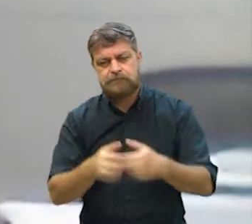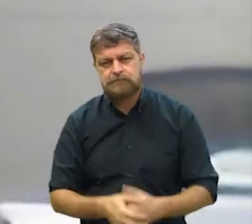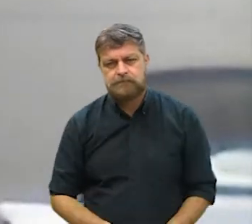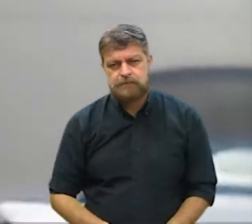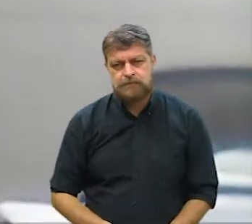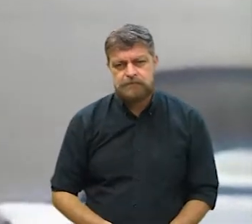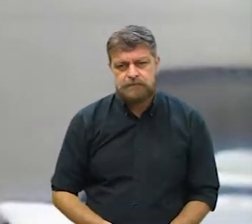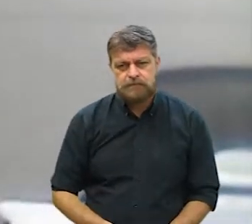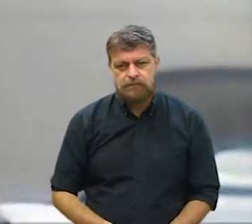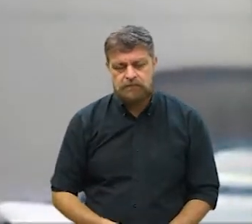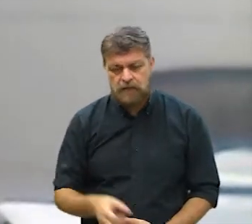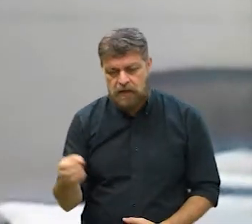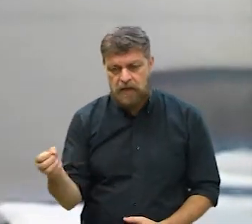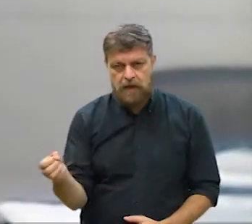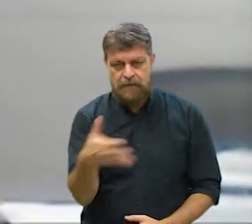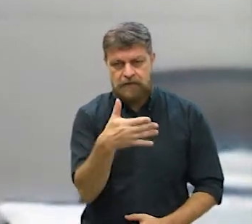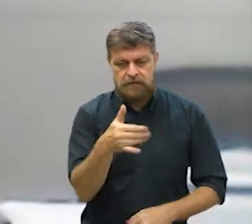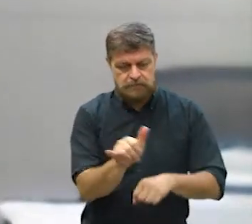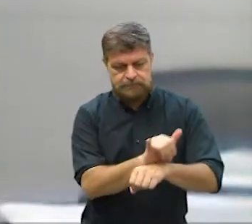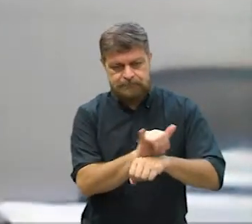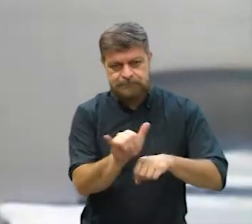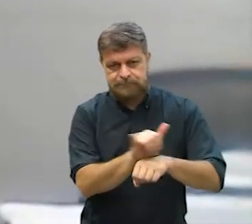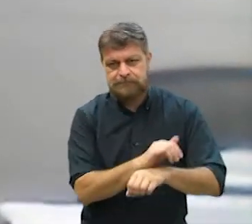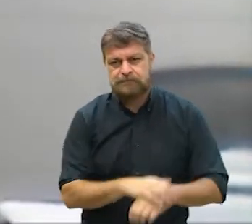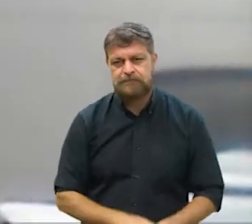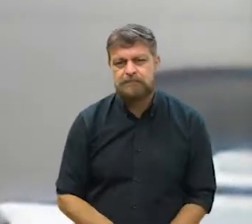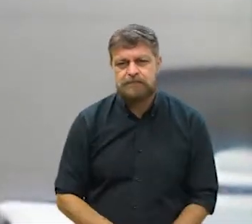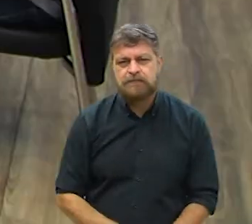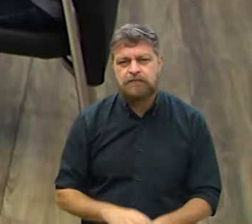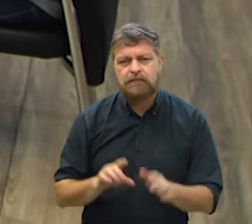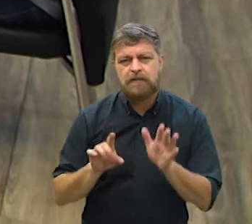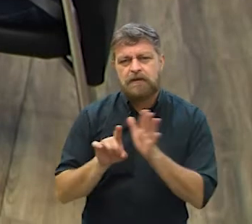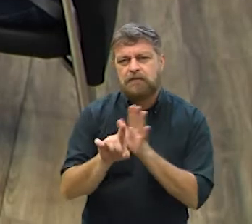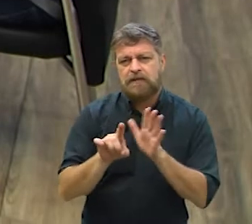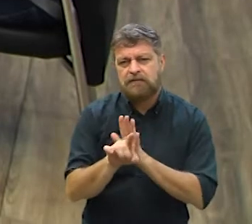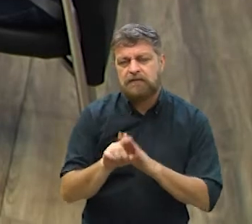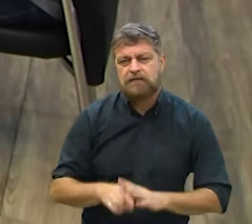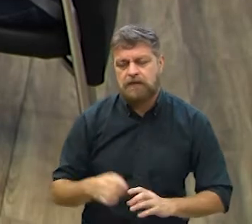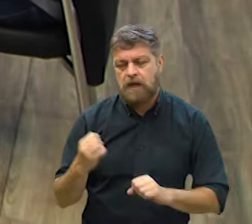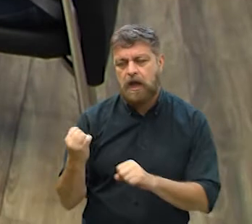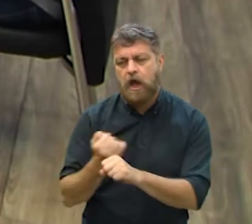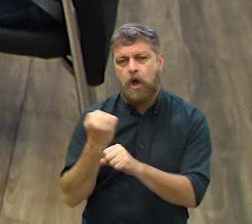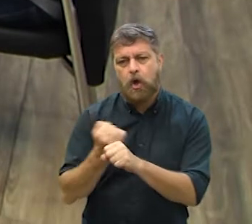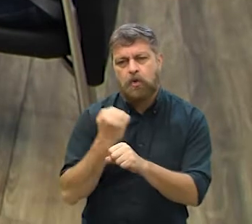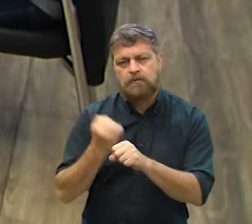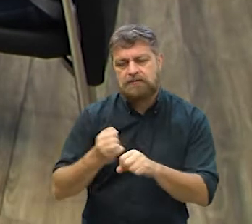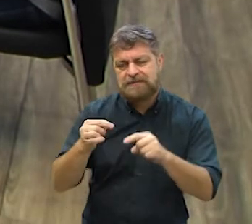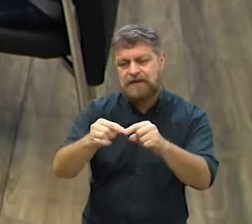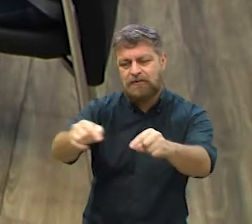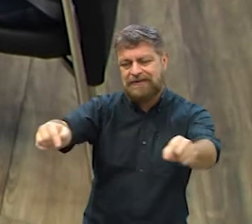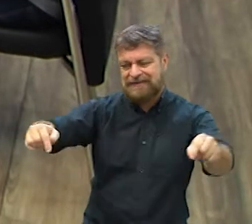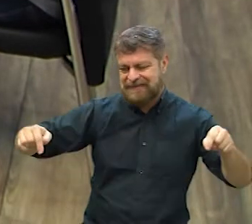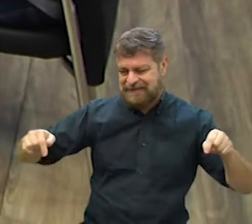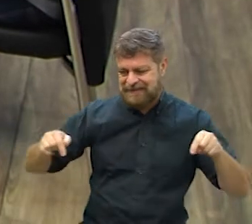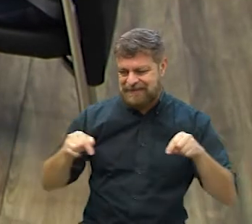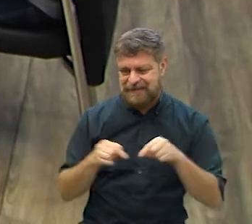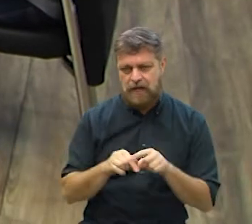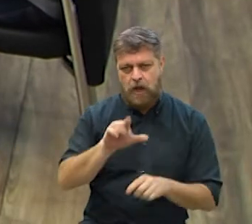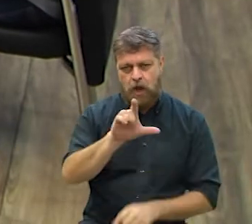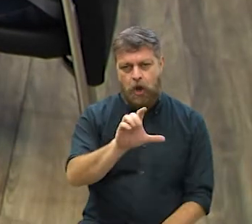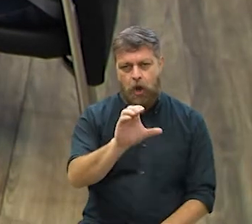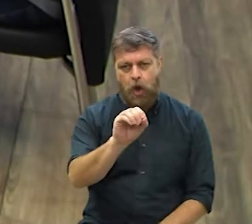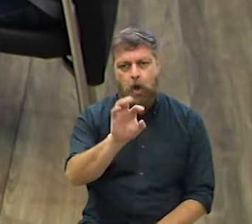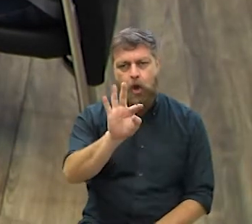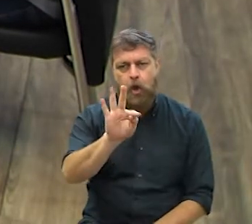extraordinário, uma nova configuração, viu? Sobre essa construção destes